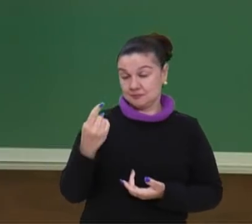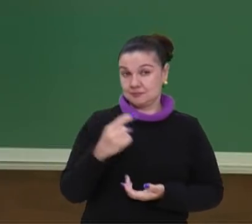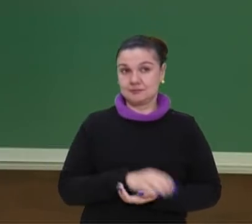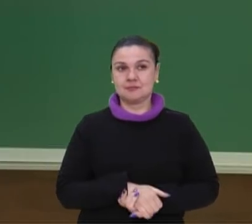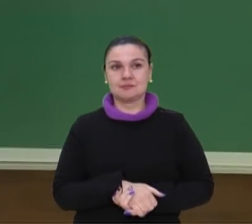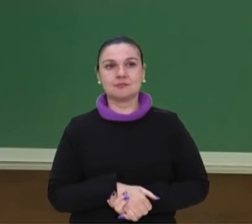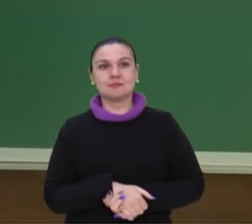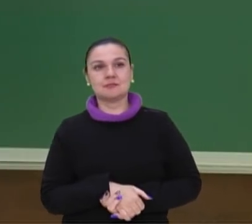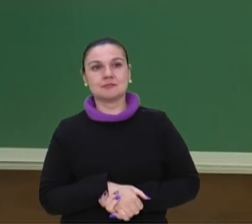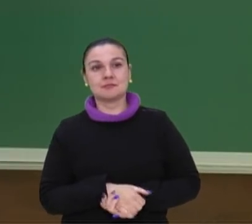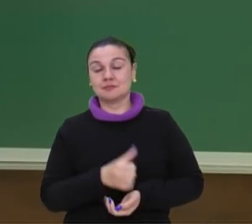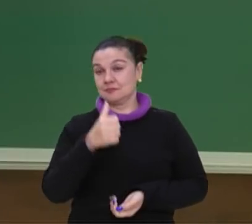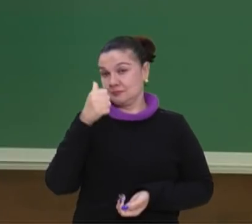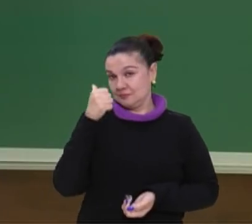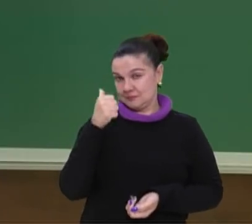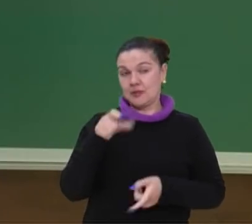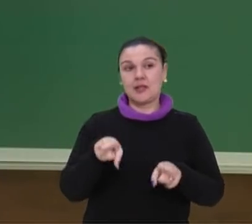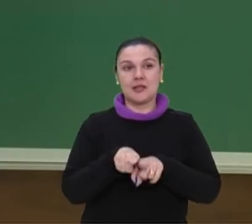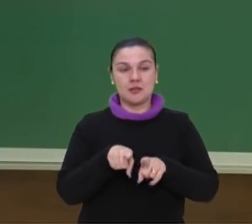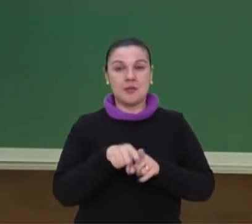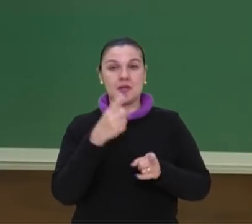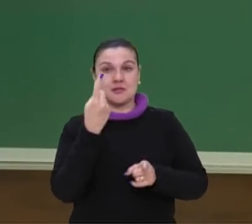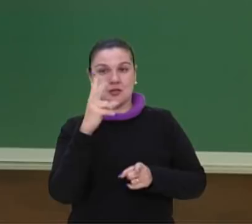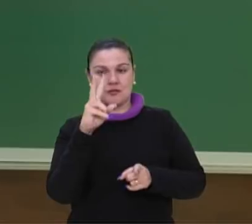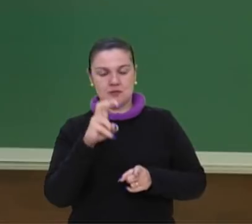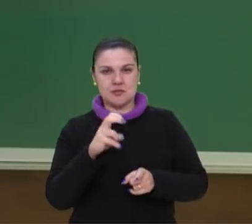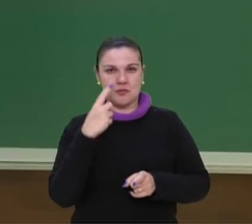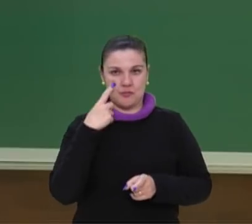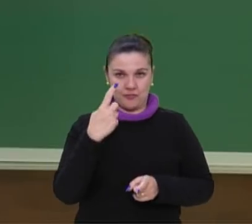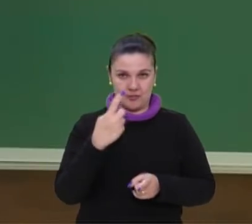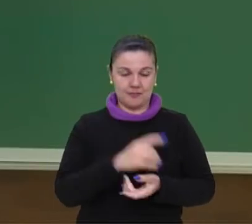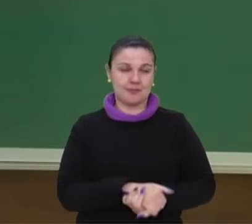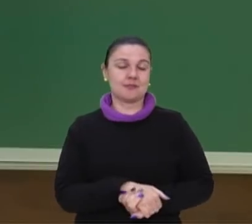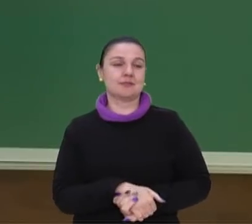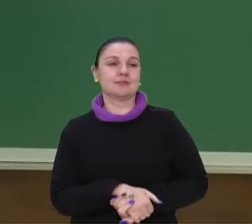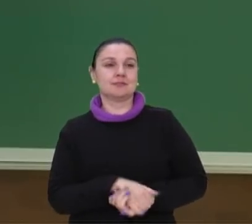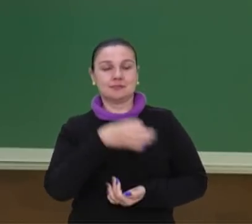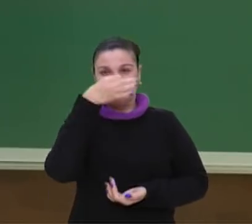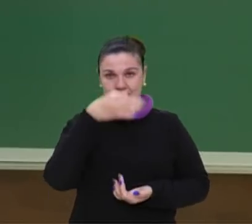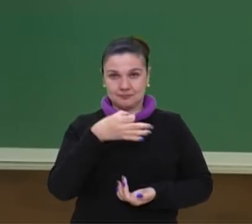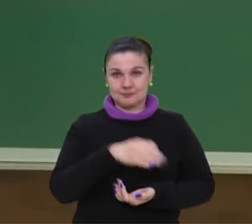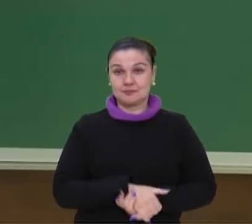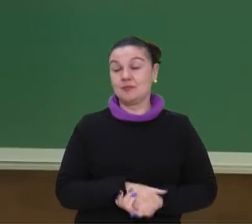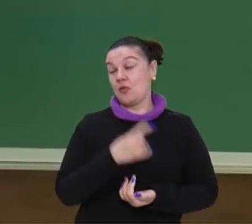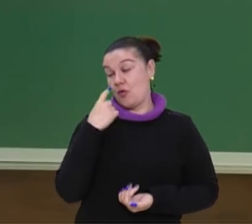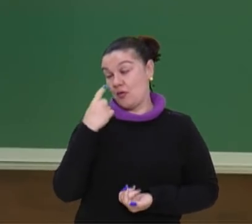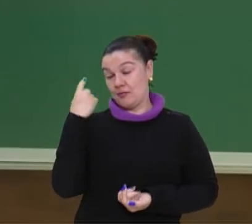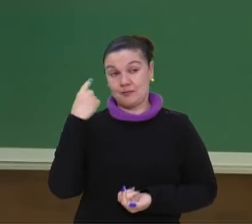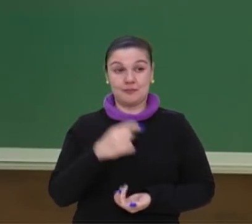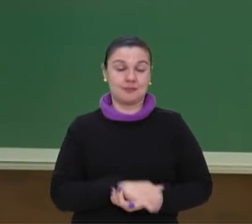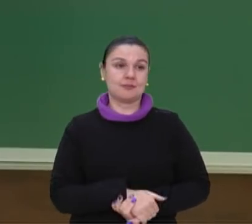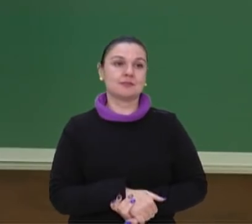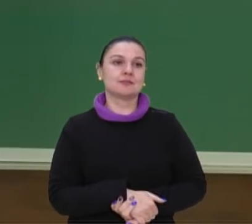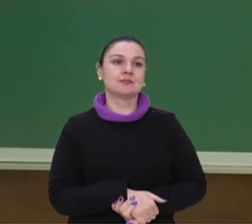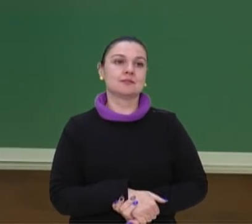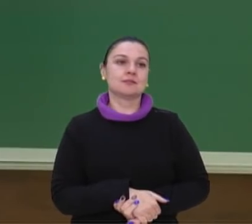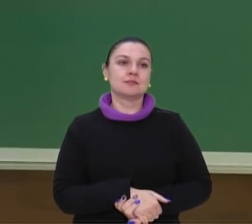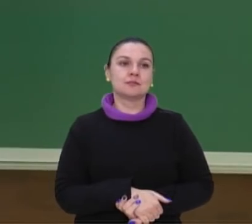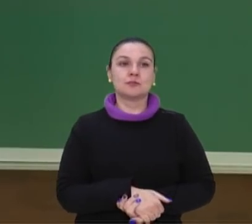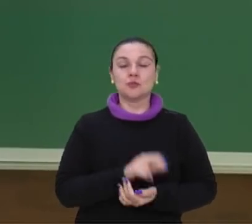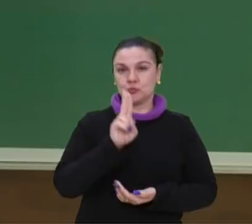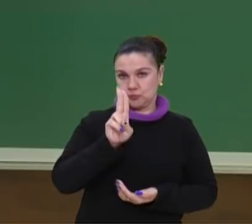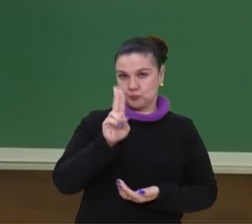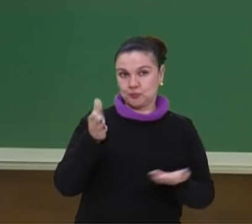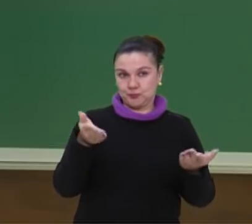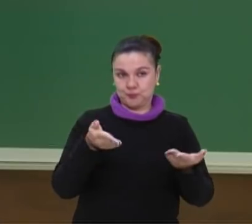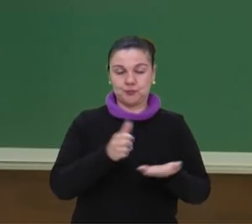aqui é 125 e aqui embaixo também é 125. Querem ver como que nós vamos chegar no 125? Vamos lá. Vamos fazer aqui o